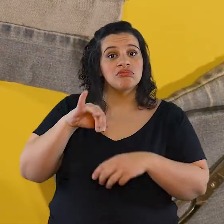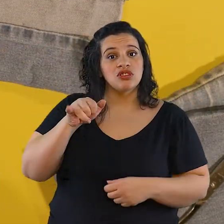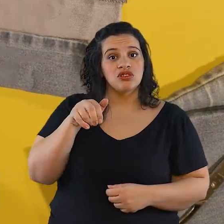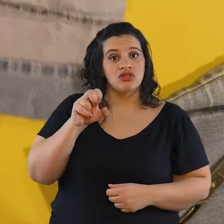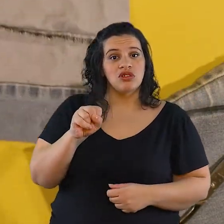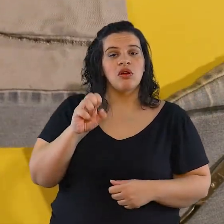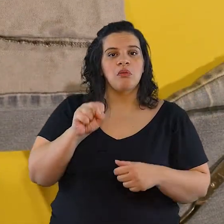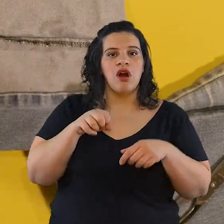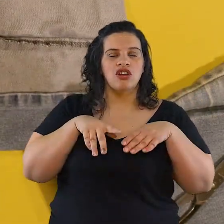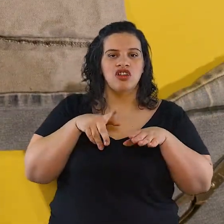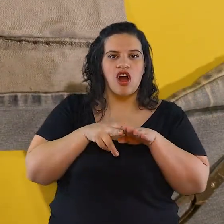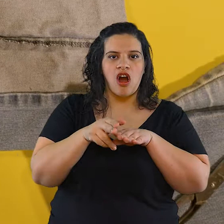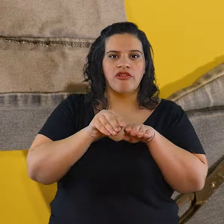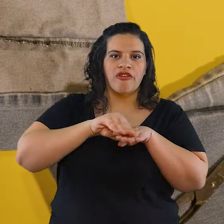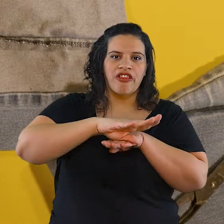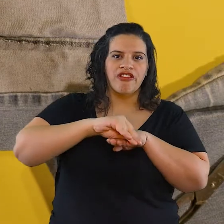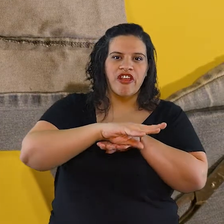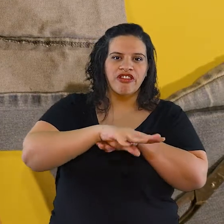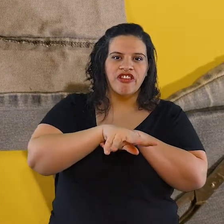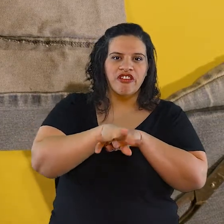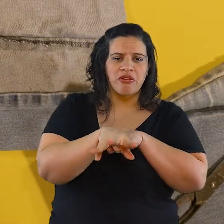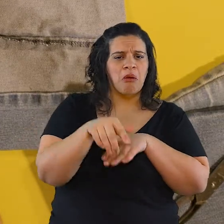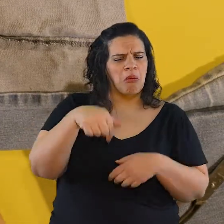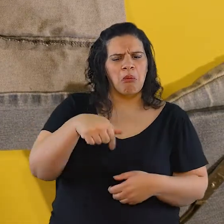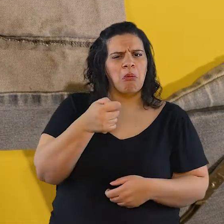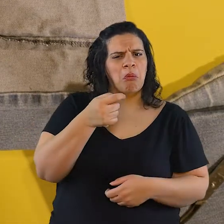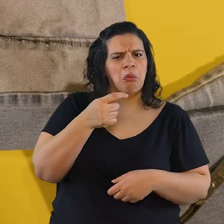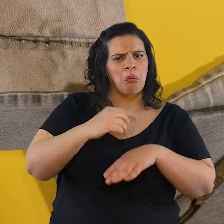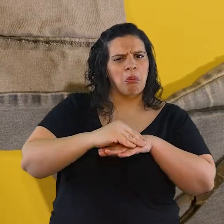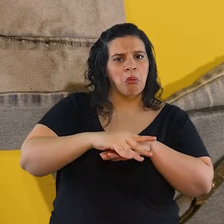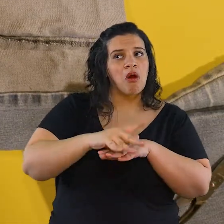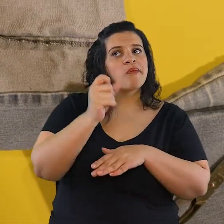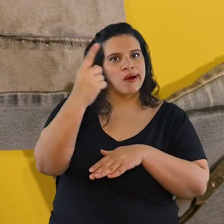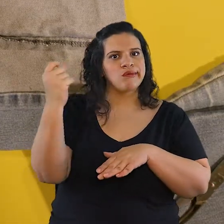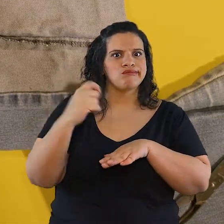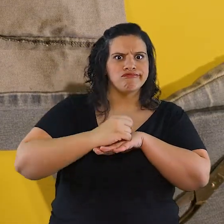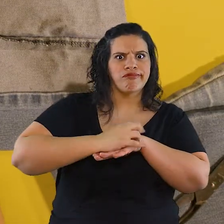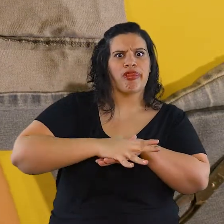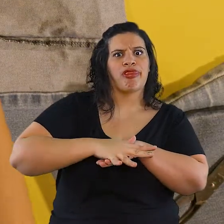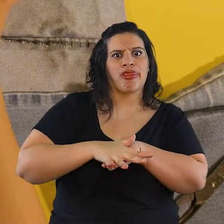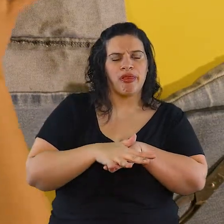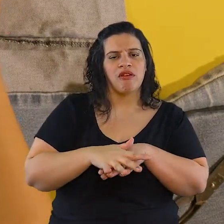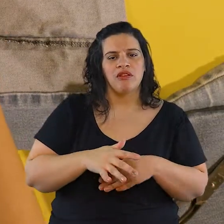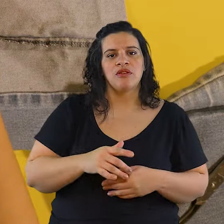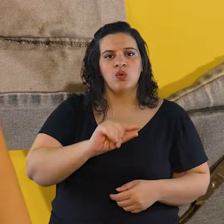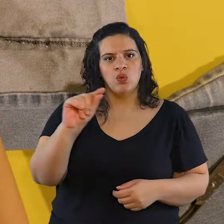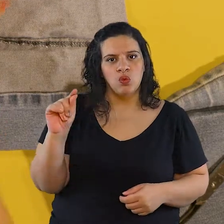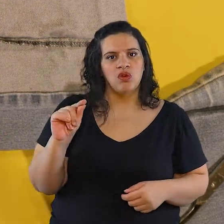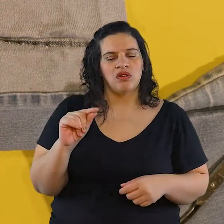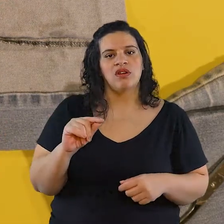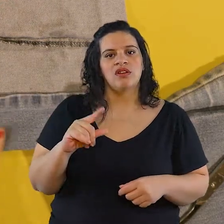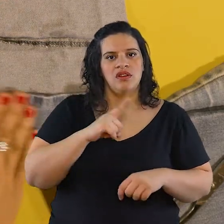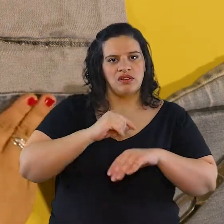Porque alguns jeans, eles podem desfiar quando você cortar. Esse aqui, ele faz bem pouco, ó, tá vendo? Então não